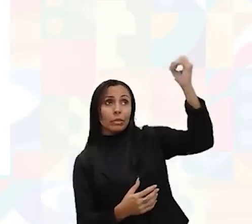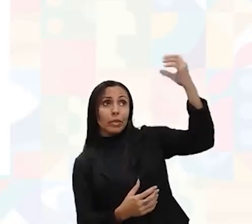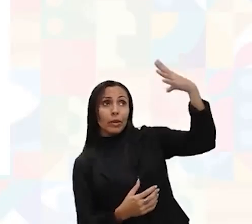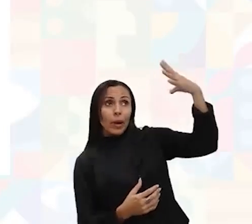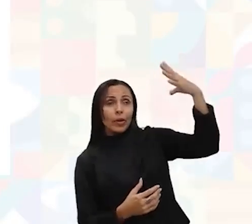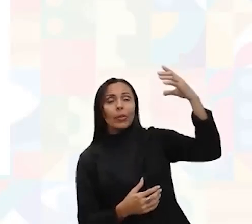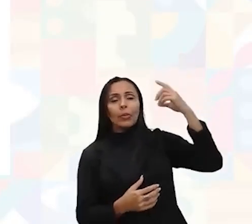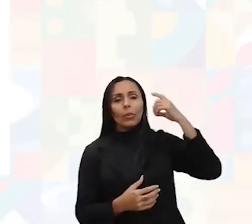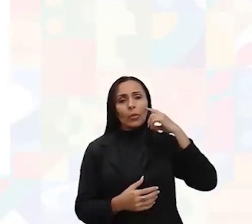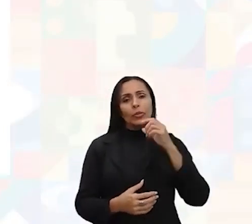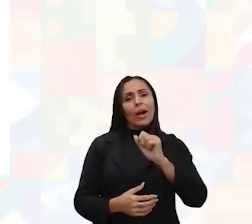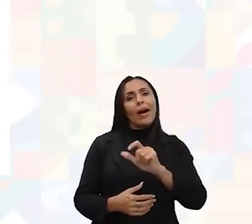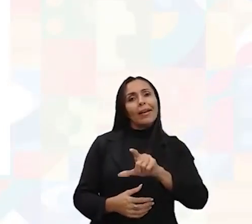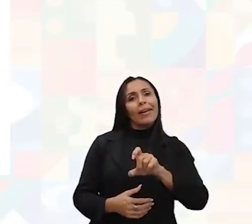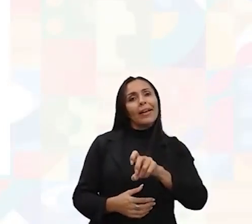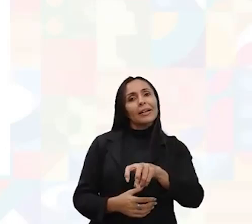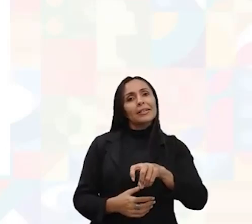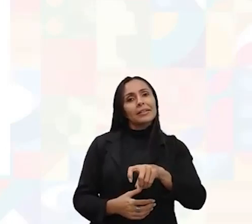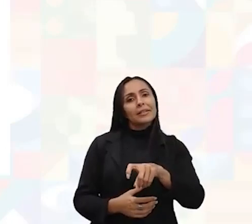uma luz,